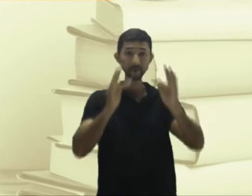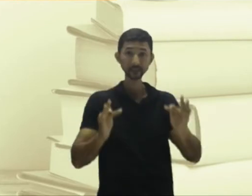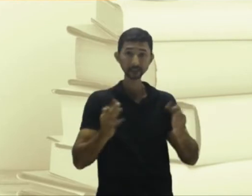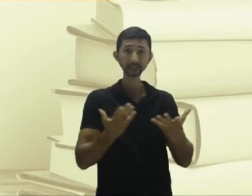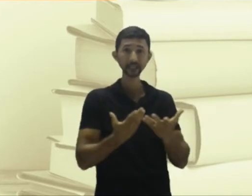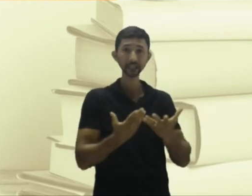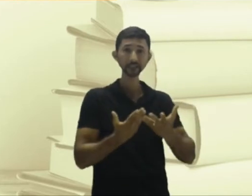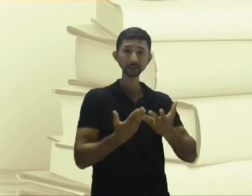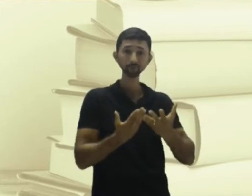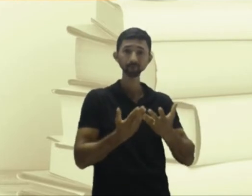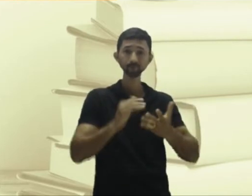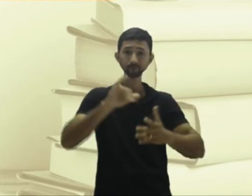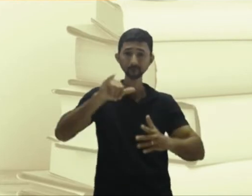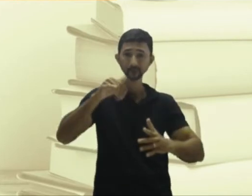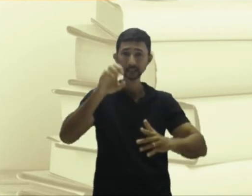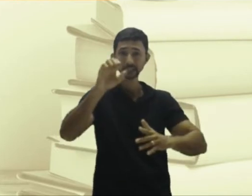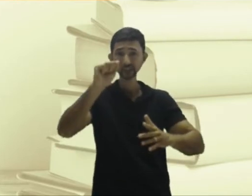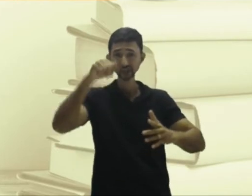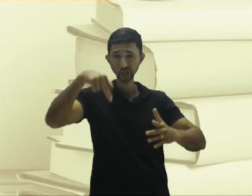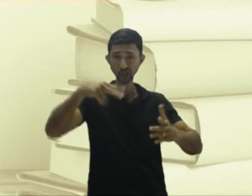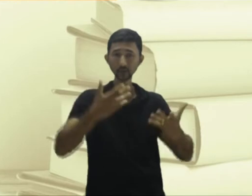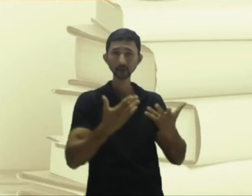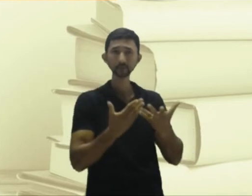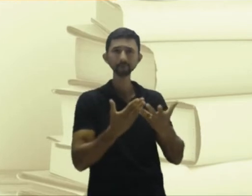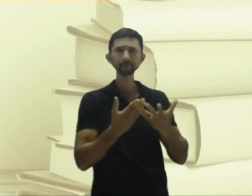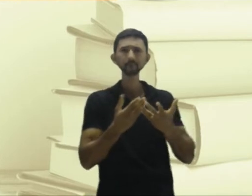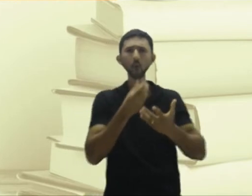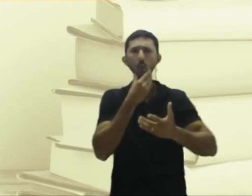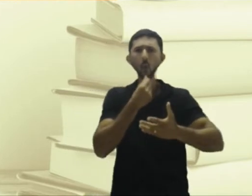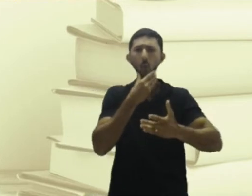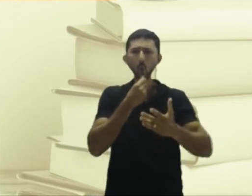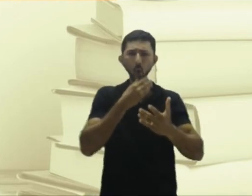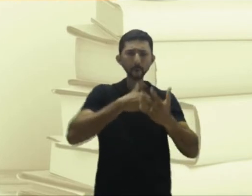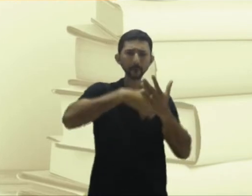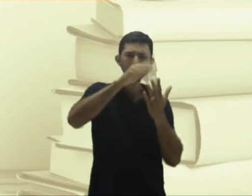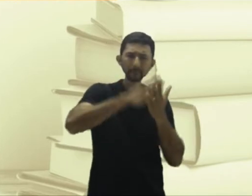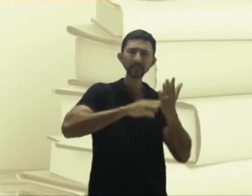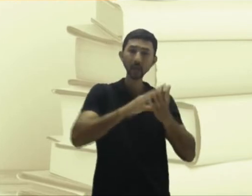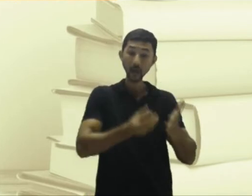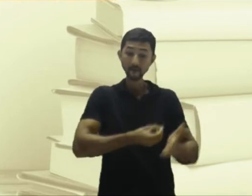Debré, que foi um francês que viveu aqui no